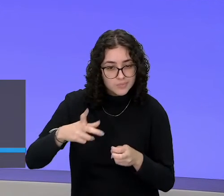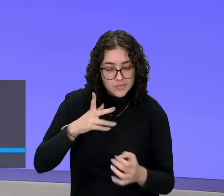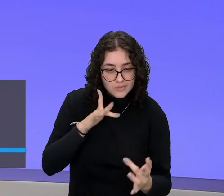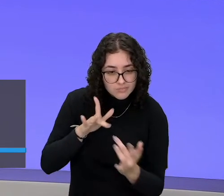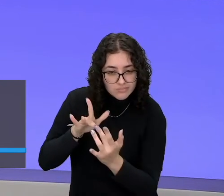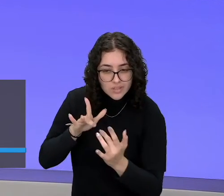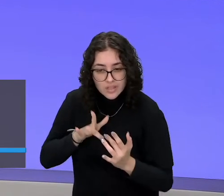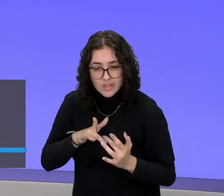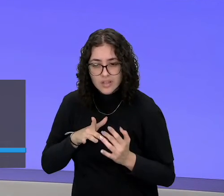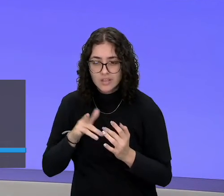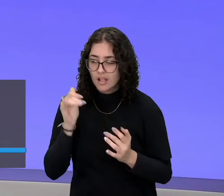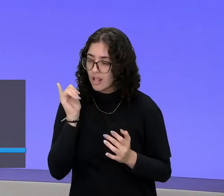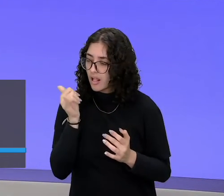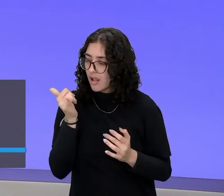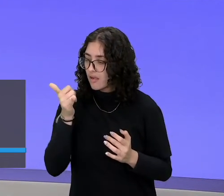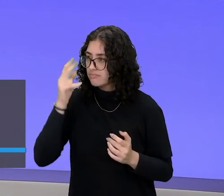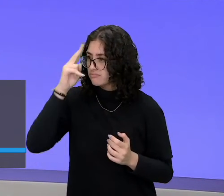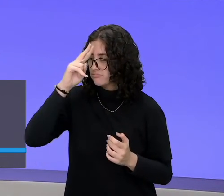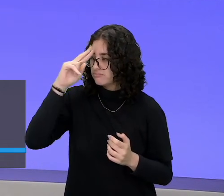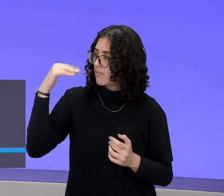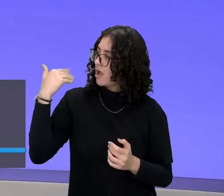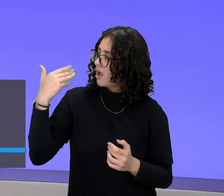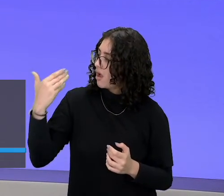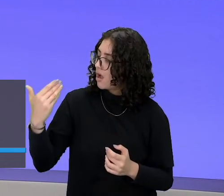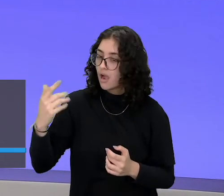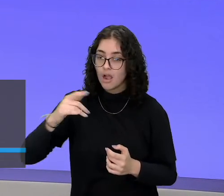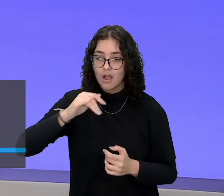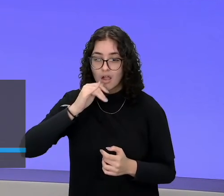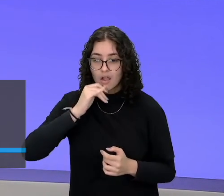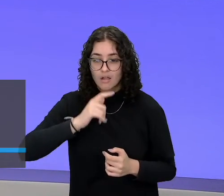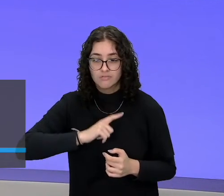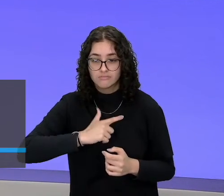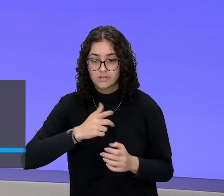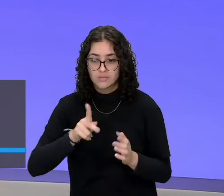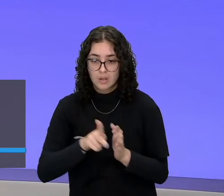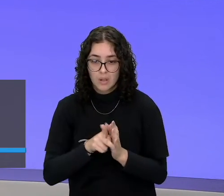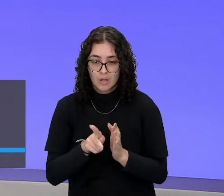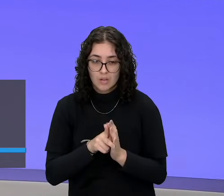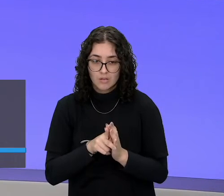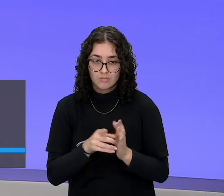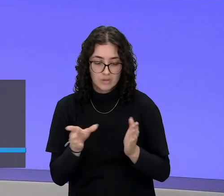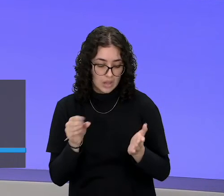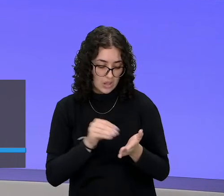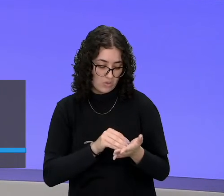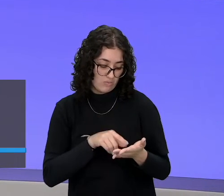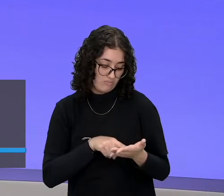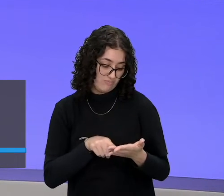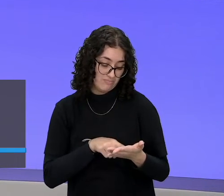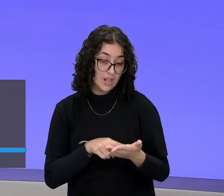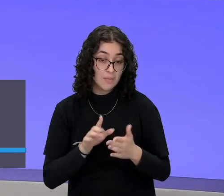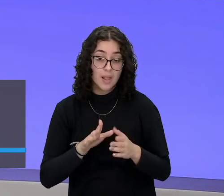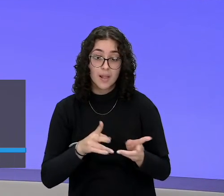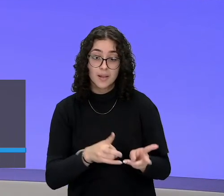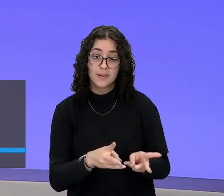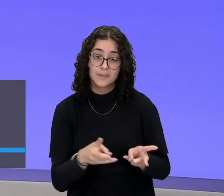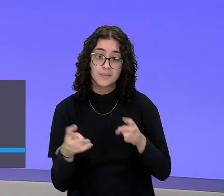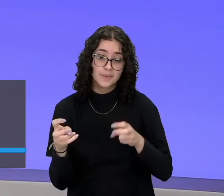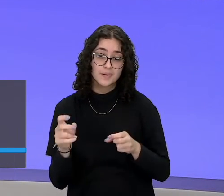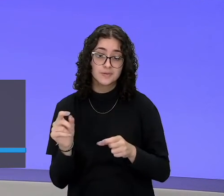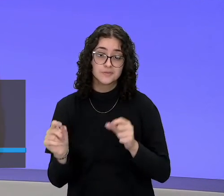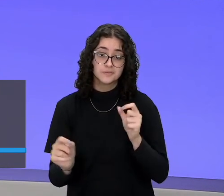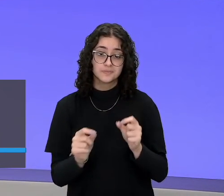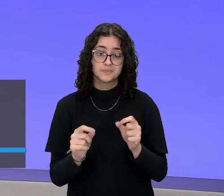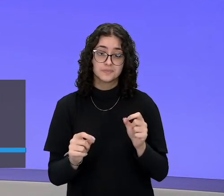com a narrativa. Embora a gente não tenha isso documentado, a gente consegue perceber que, o